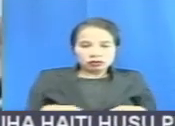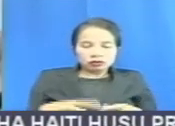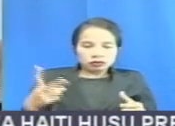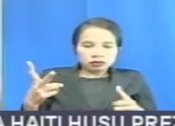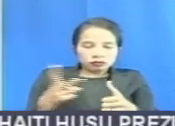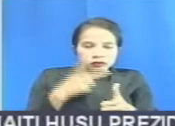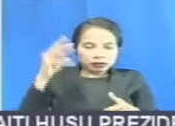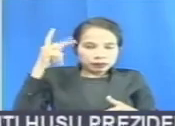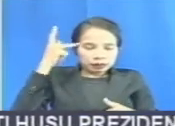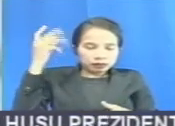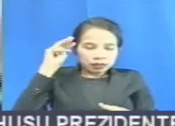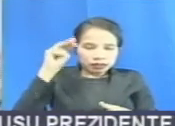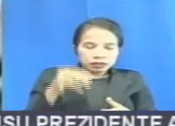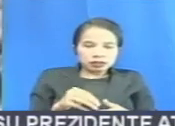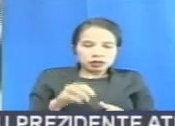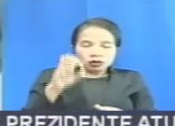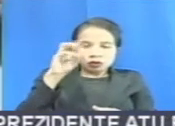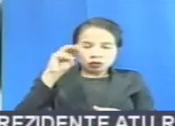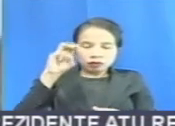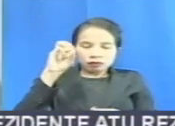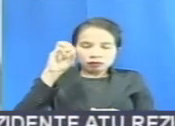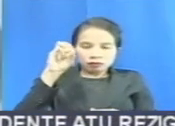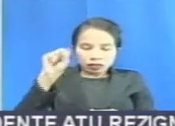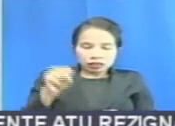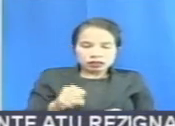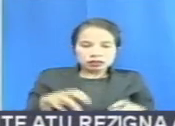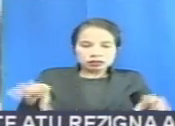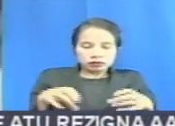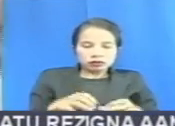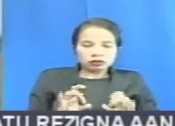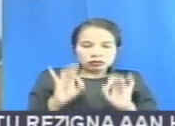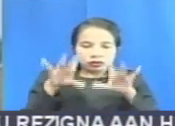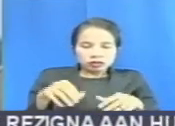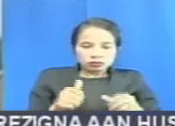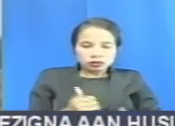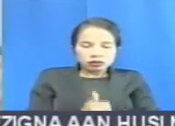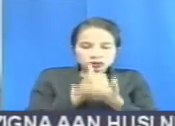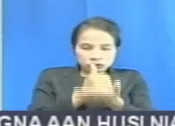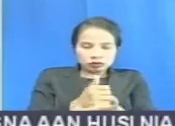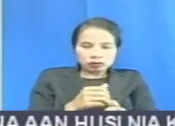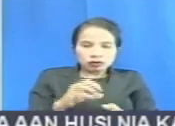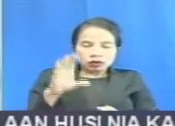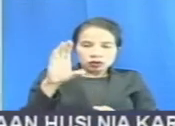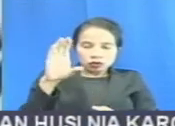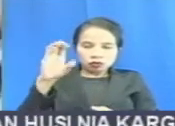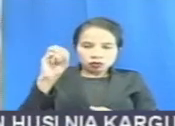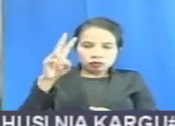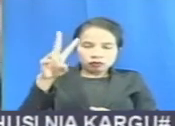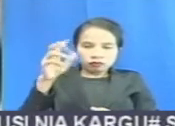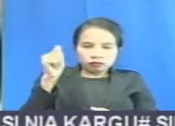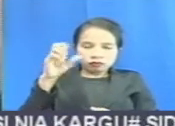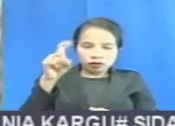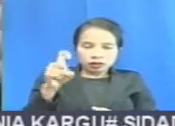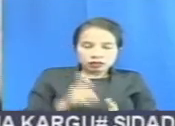Prime Minister no OMS serviço e a COVAX no Austrália mos for apoio para COVAX no mos Australia